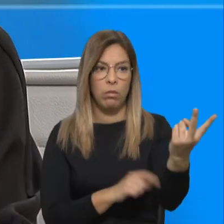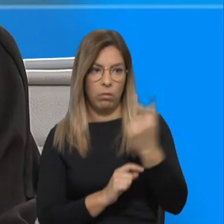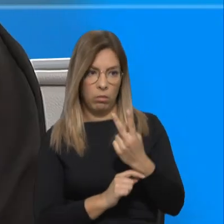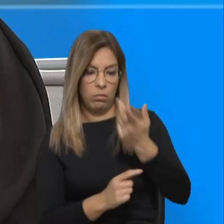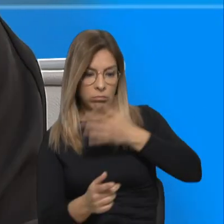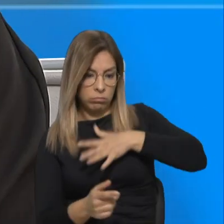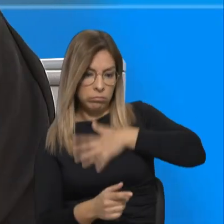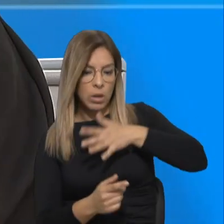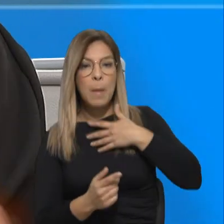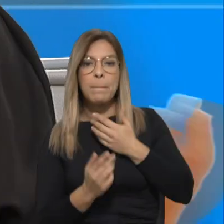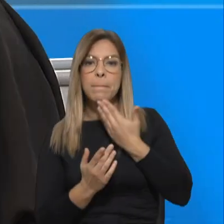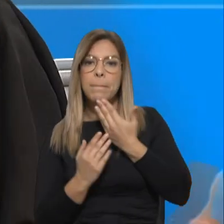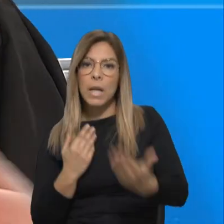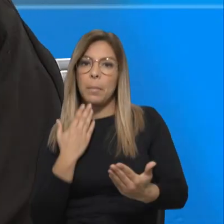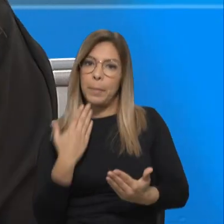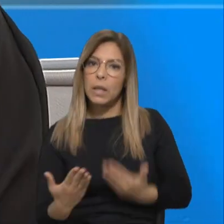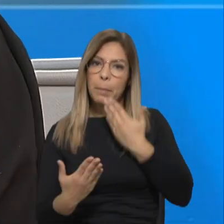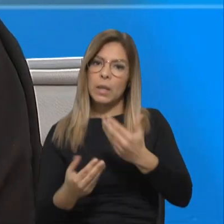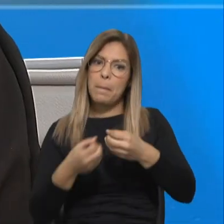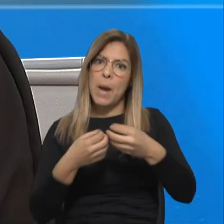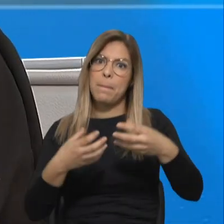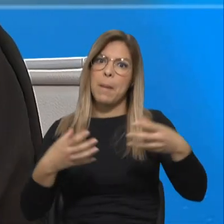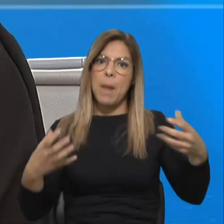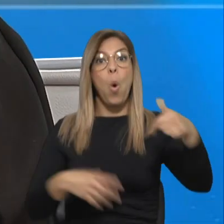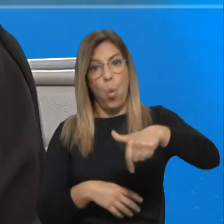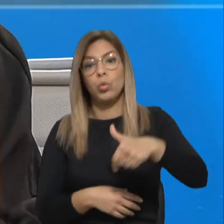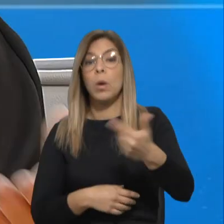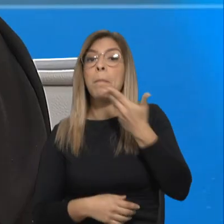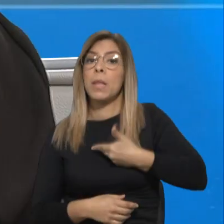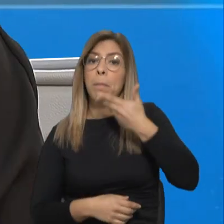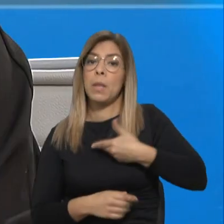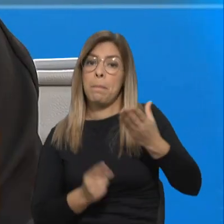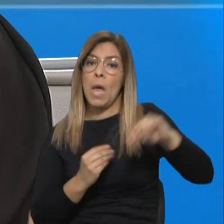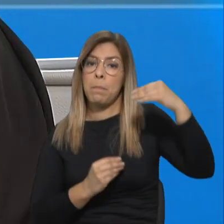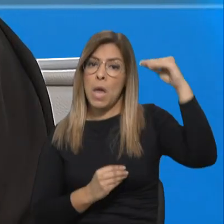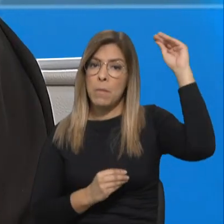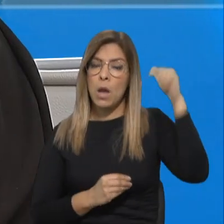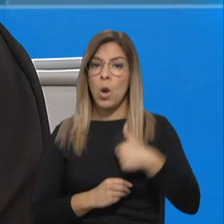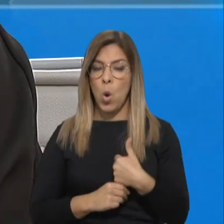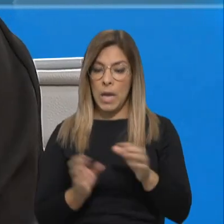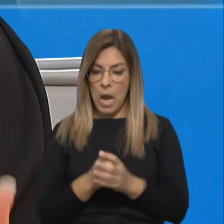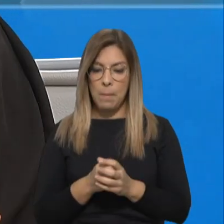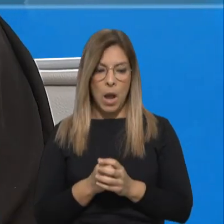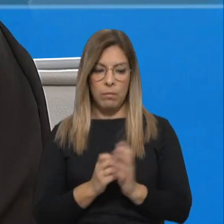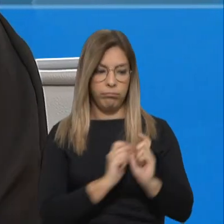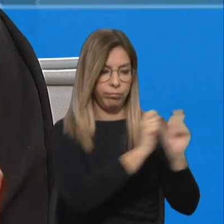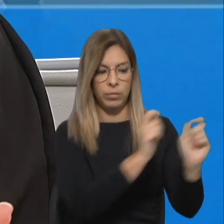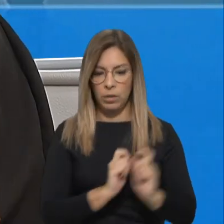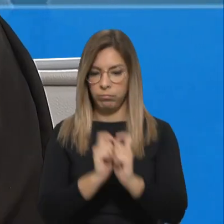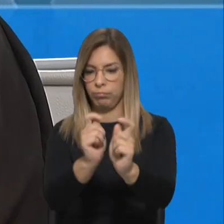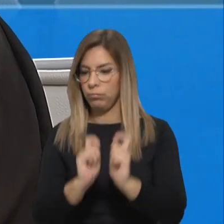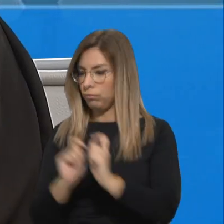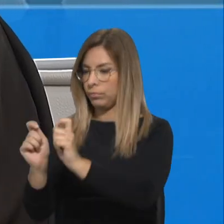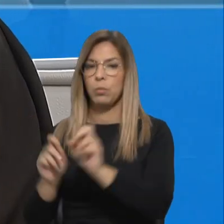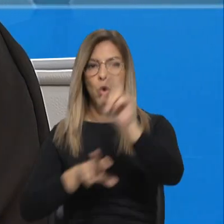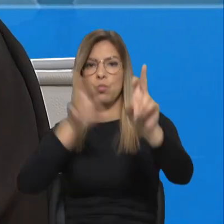portanto, os pedidos vão surgindo, e ainda hoje já surgiram mais pedidos, e, portanto, nós, enquanto equipa, vamos nos distribuindo para estarmos presentes em todas